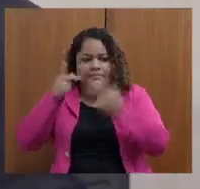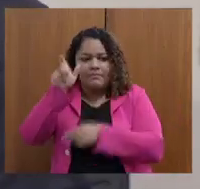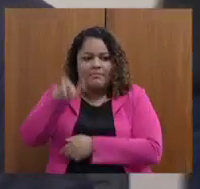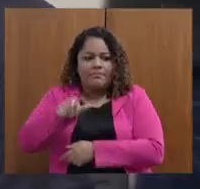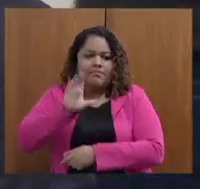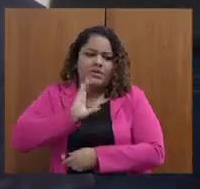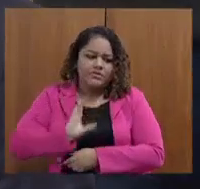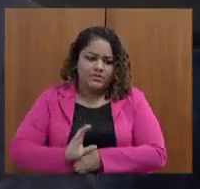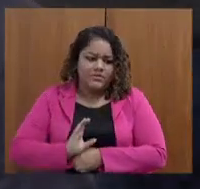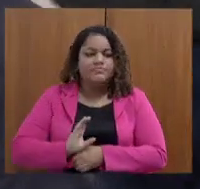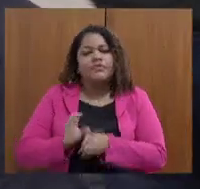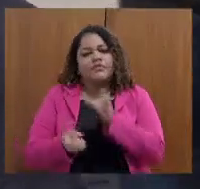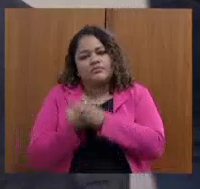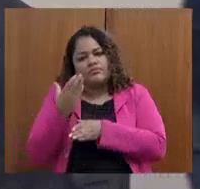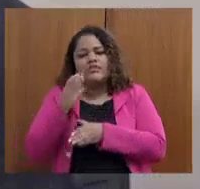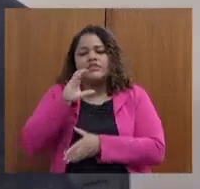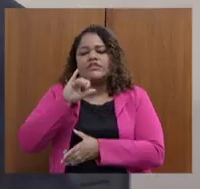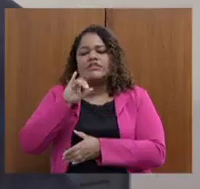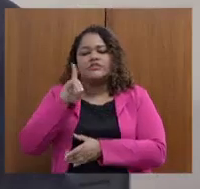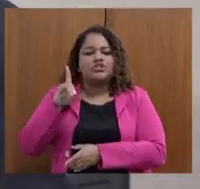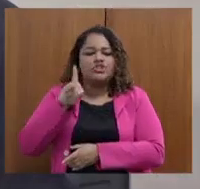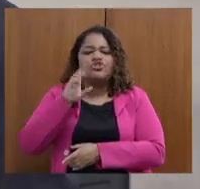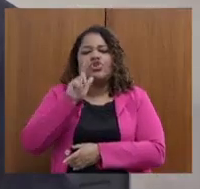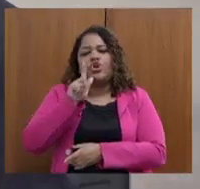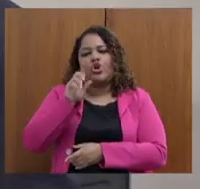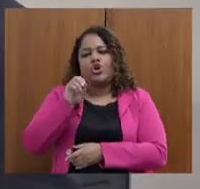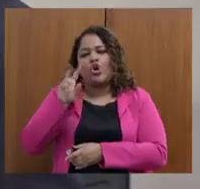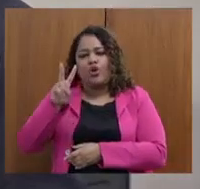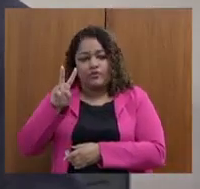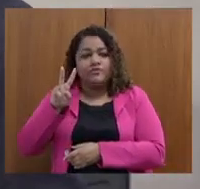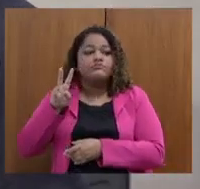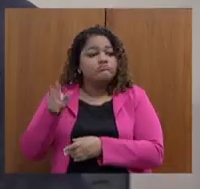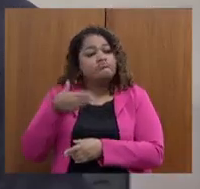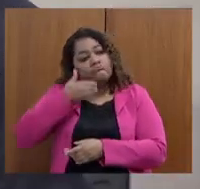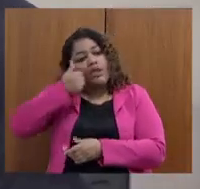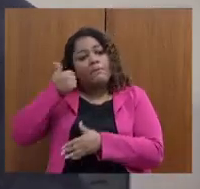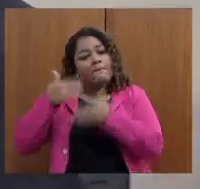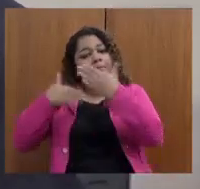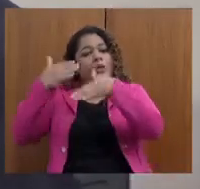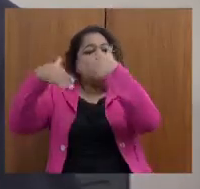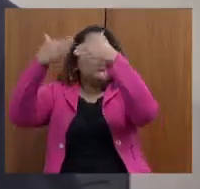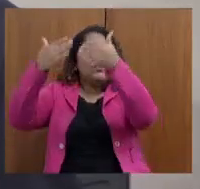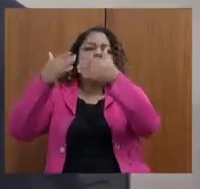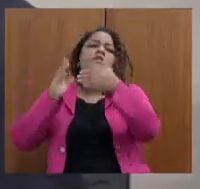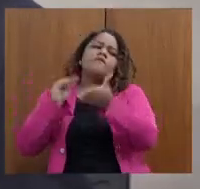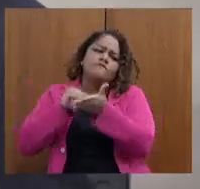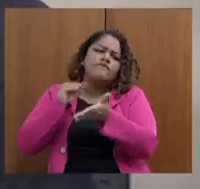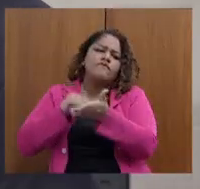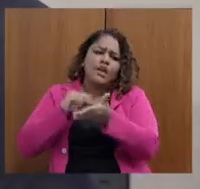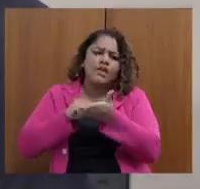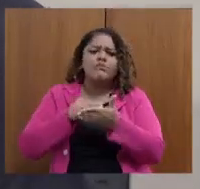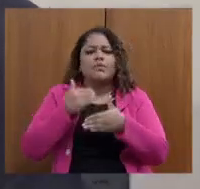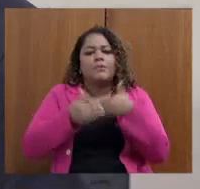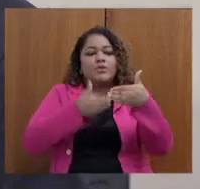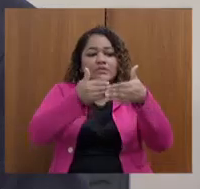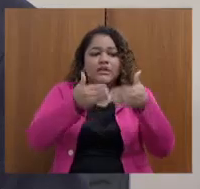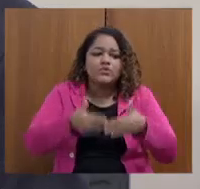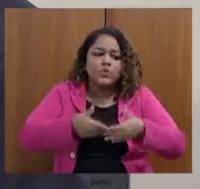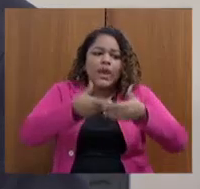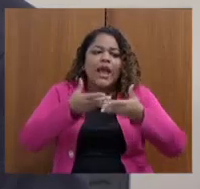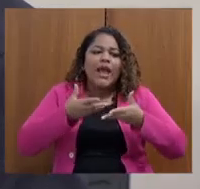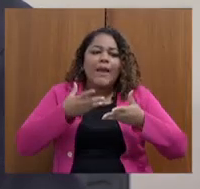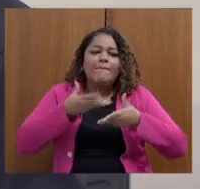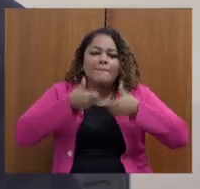e tem melhorado bastante Temos vários processos para melhorar né Por exemplo temos uma